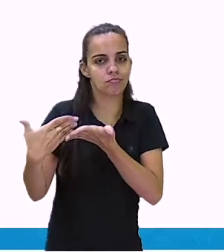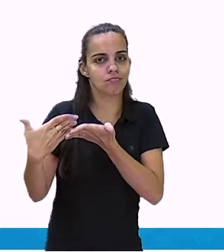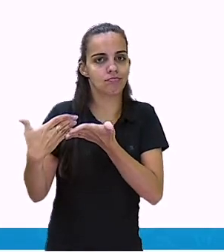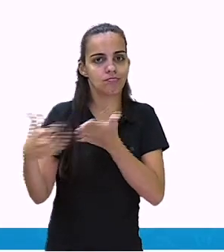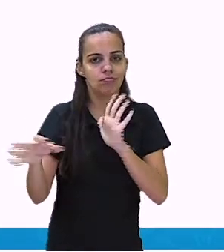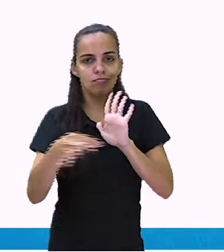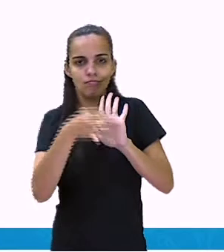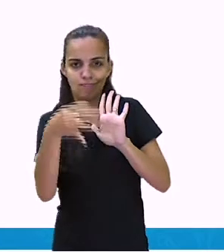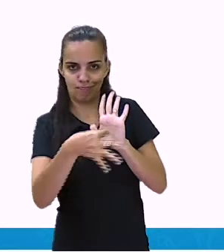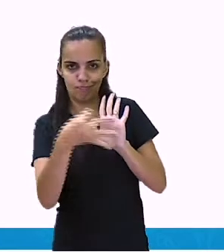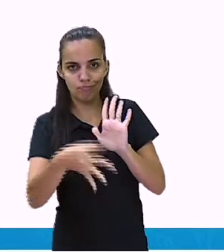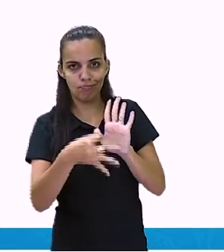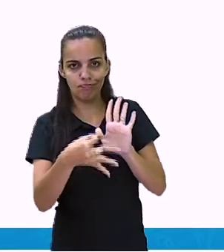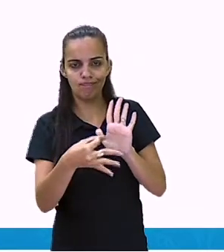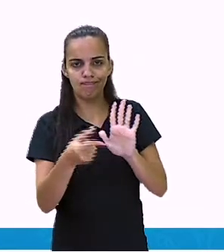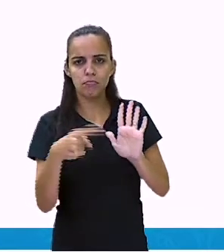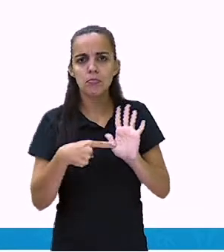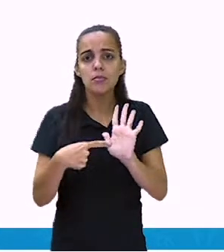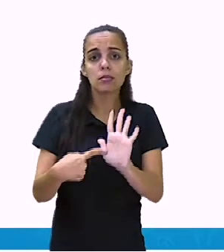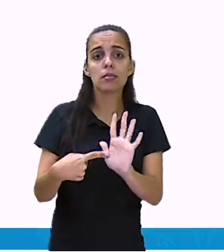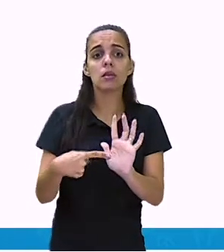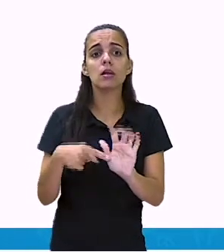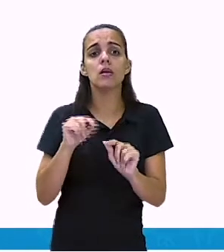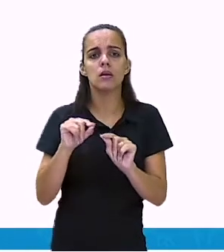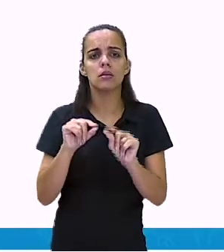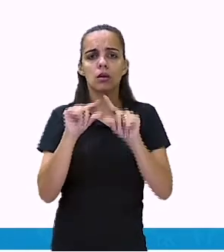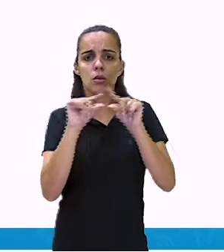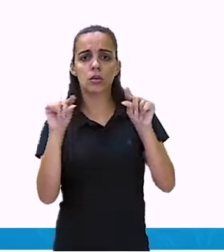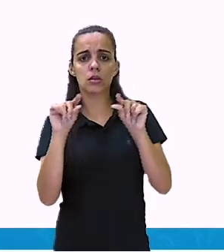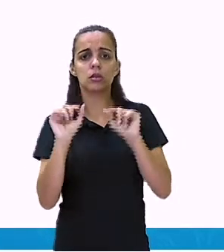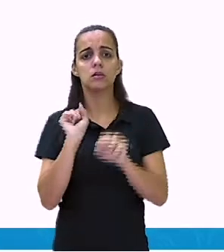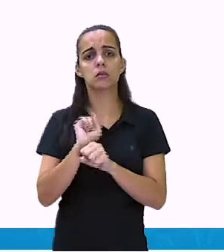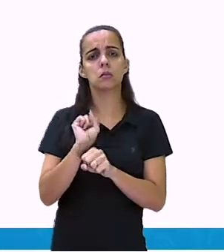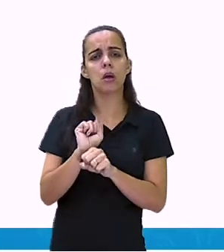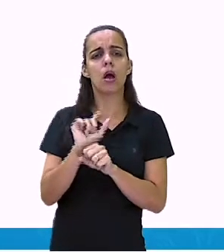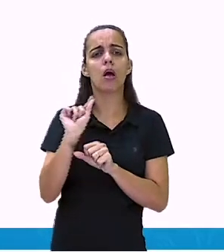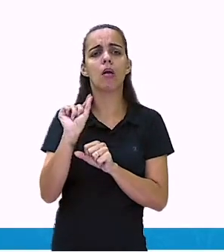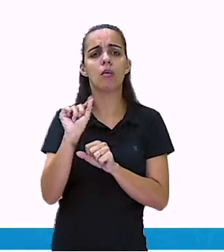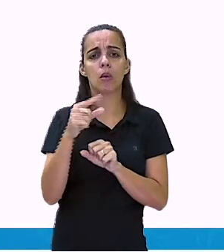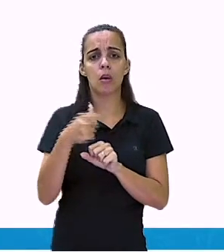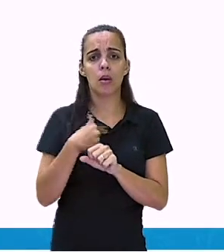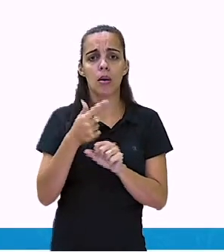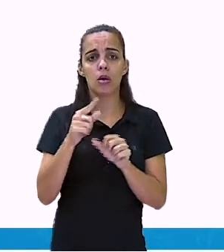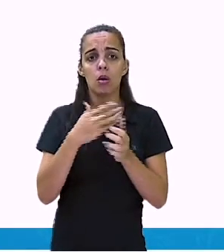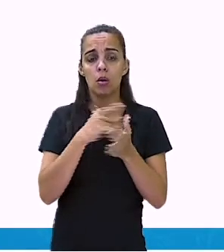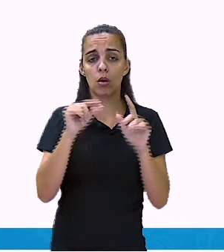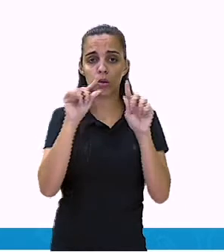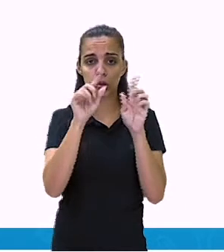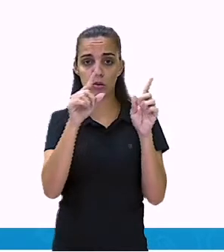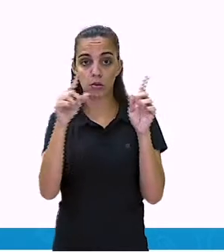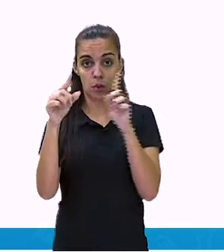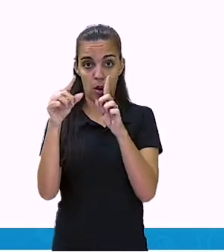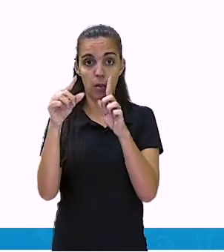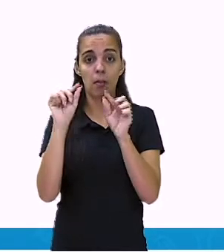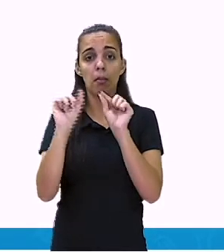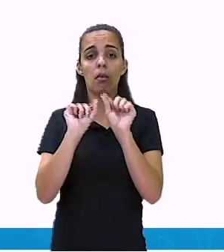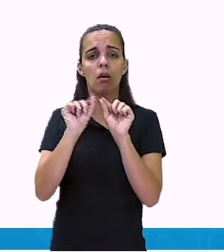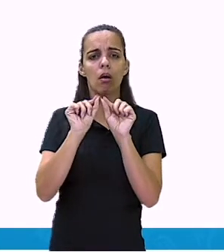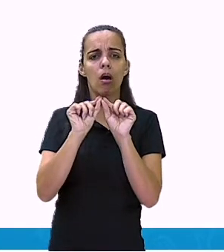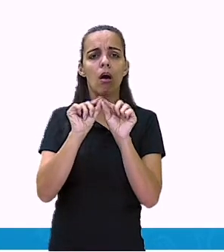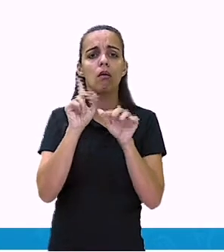artigo de opinião. É esperado que, nos parágrafos